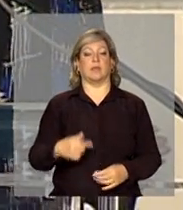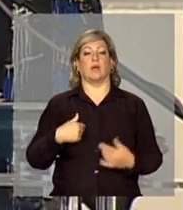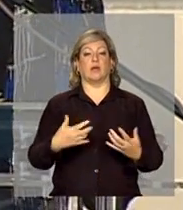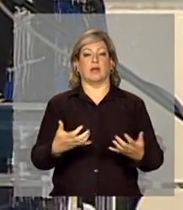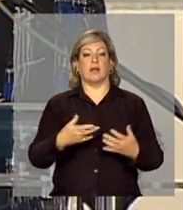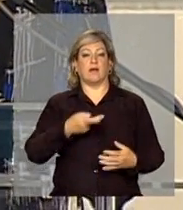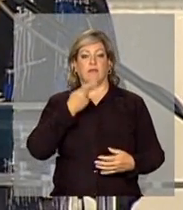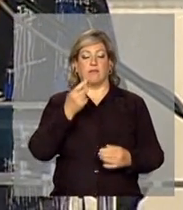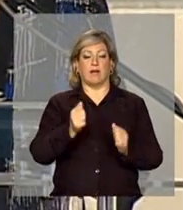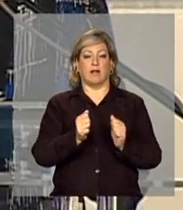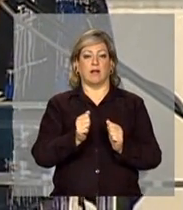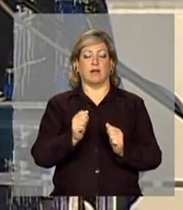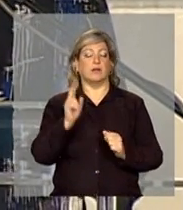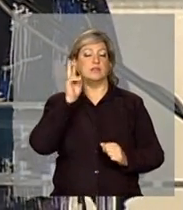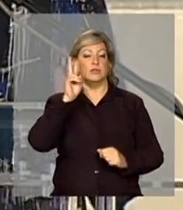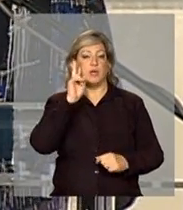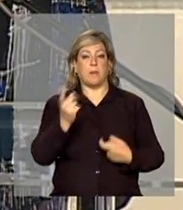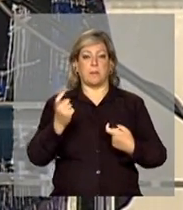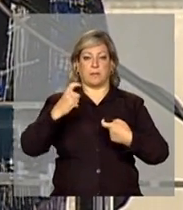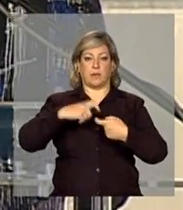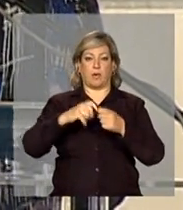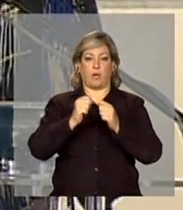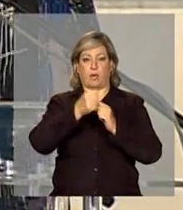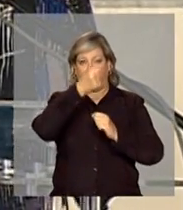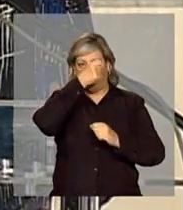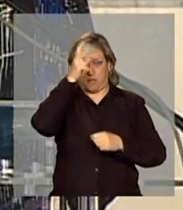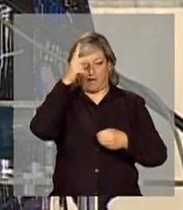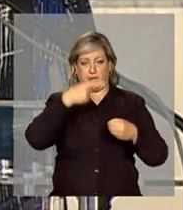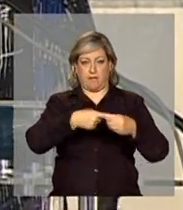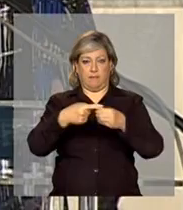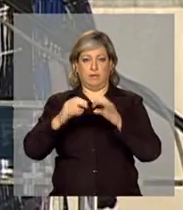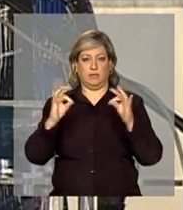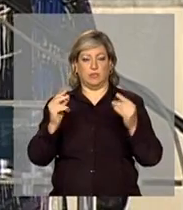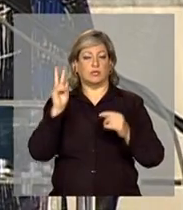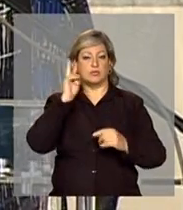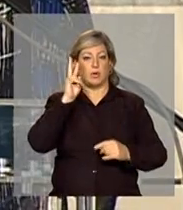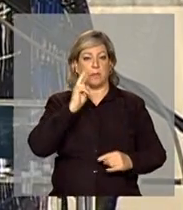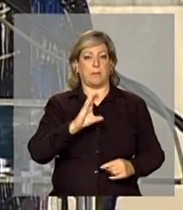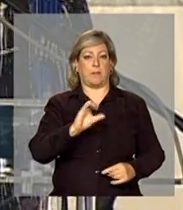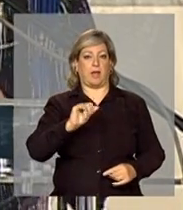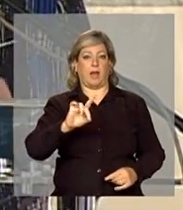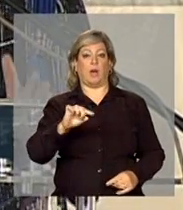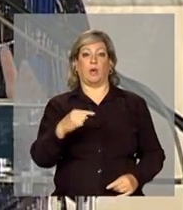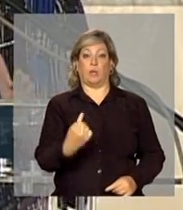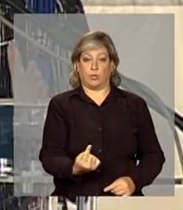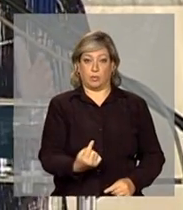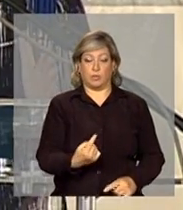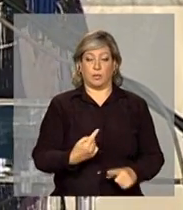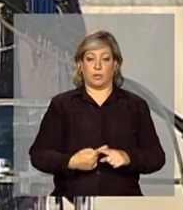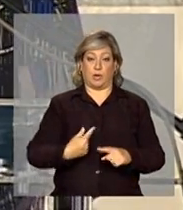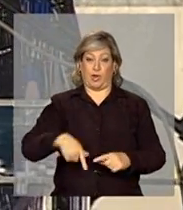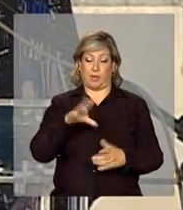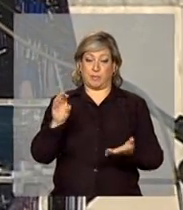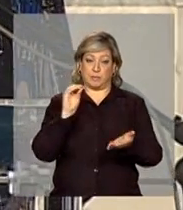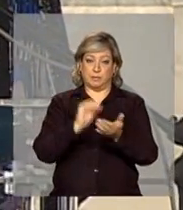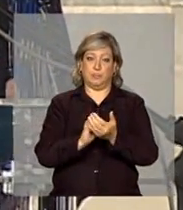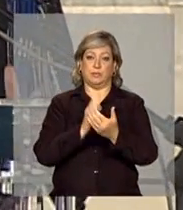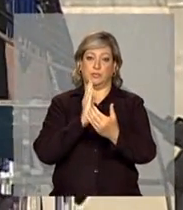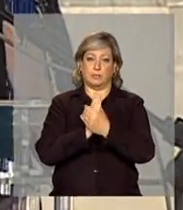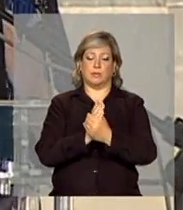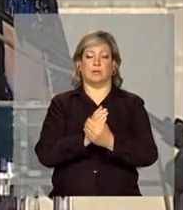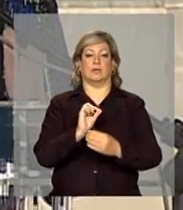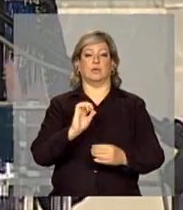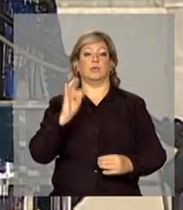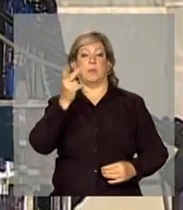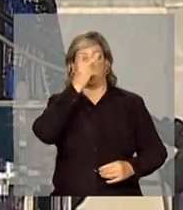falar sobre a parceria com os prefeitos para o Cadastro Único, para nós cadastrarmos